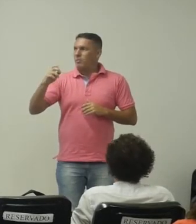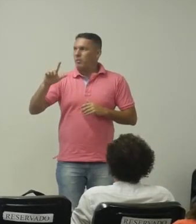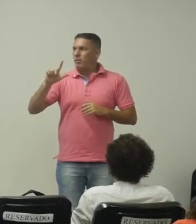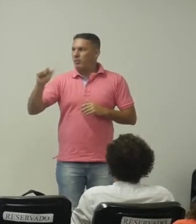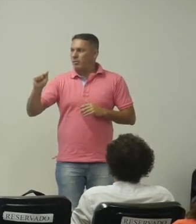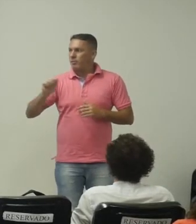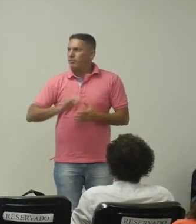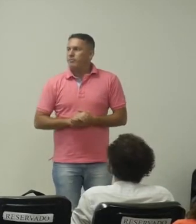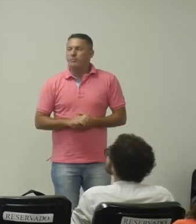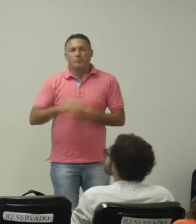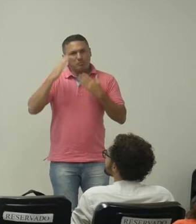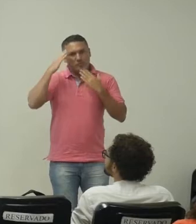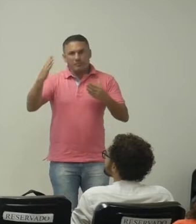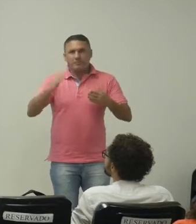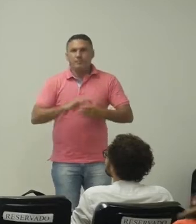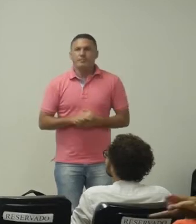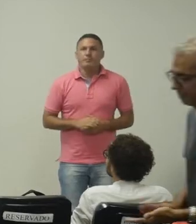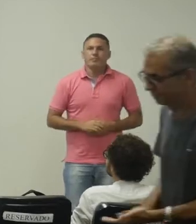Obrigado.